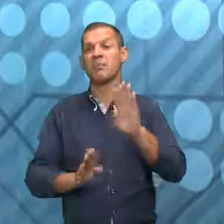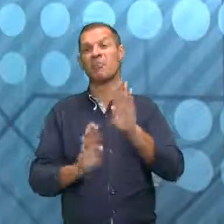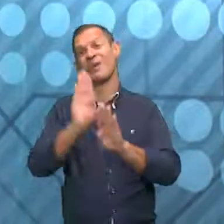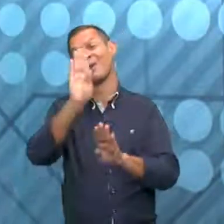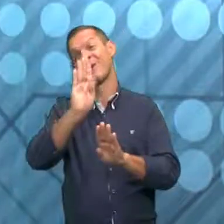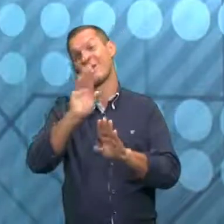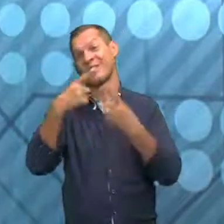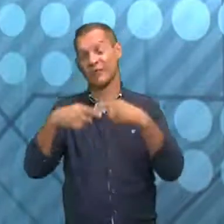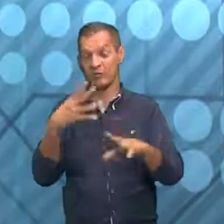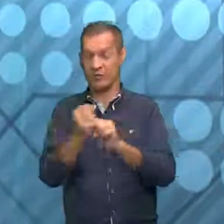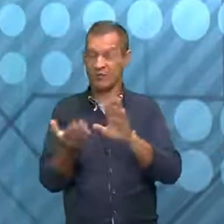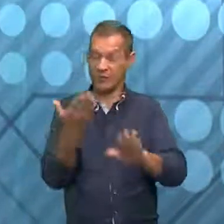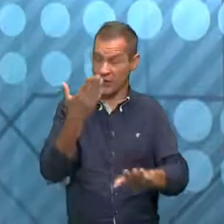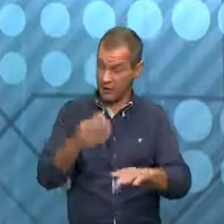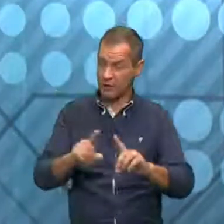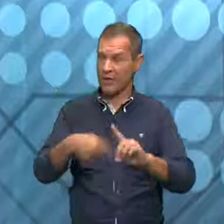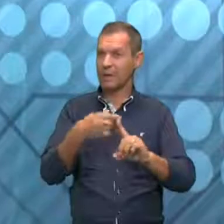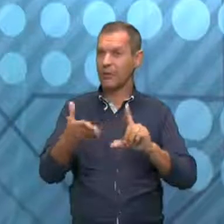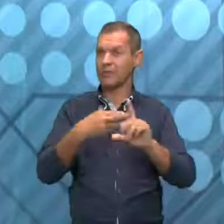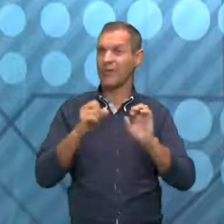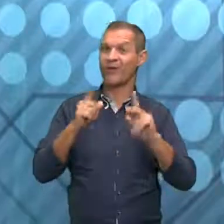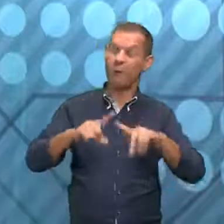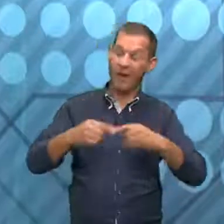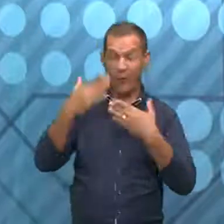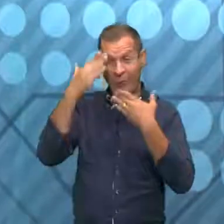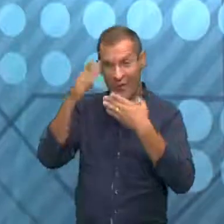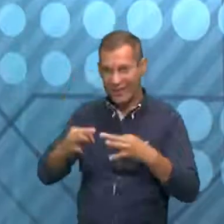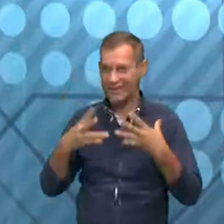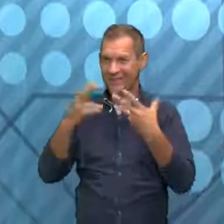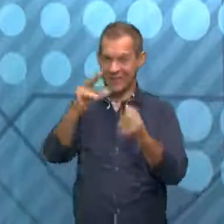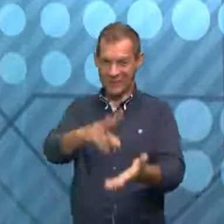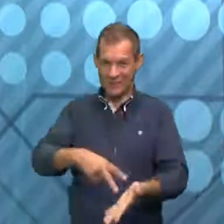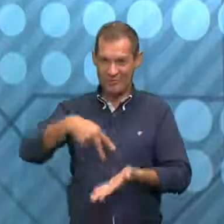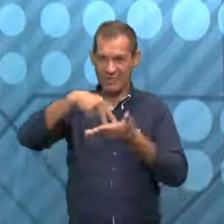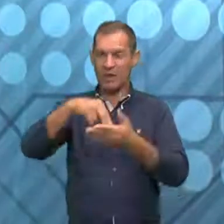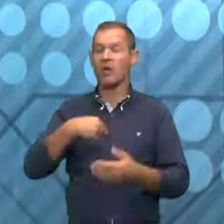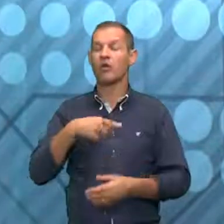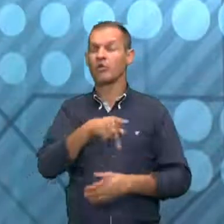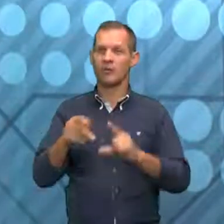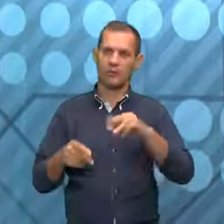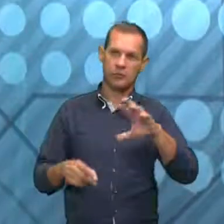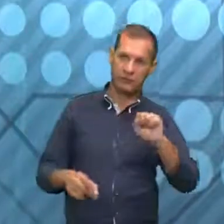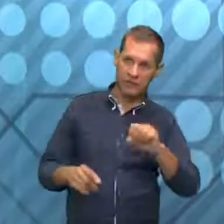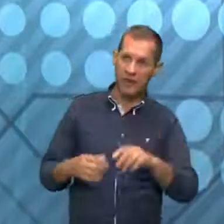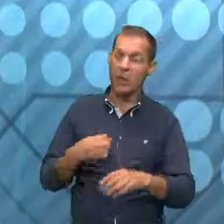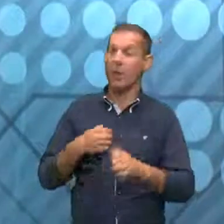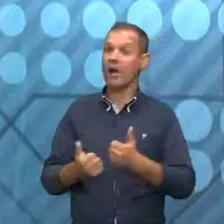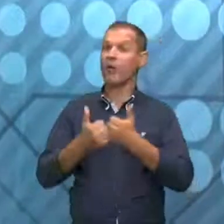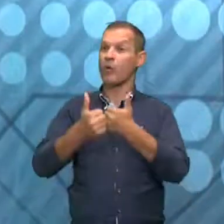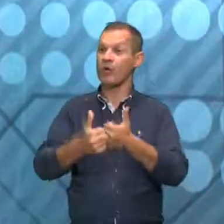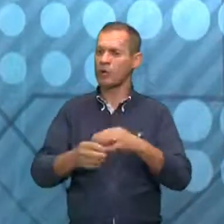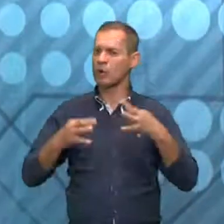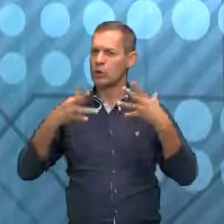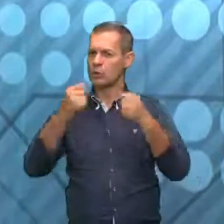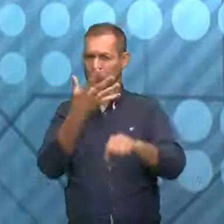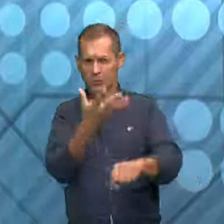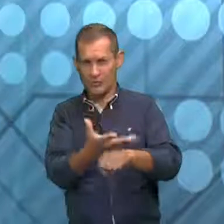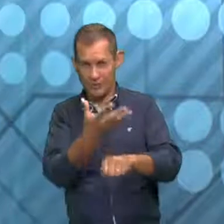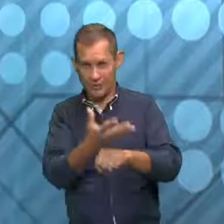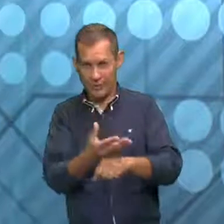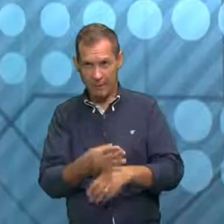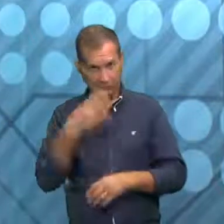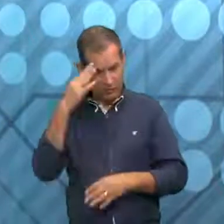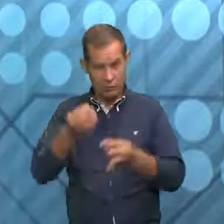corrida do Desafio Nota Máxima, na nossa próxima aula. Então, muito obrigado pela sua atenção. Eu sou o professor Lucas Claudino, te acompanhei durante toda essa disciplina